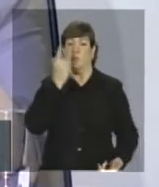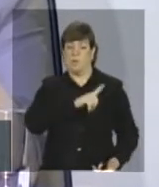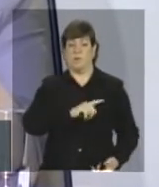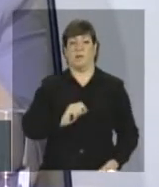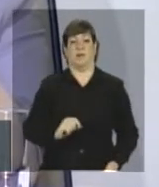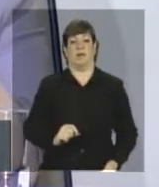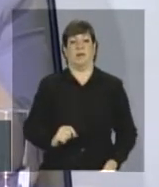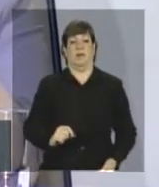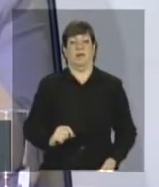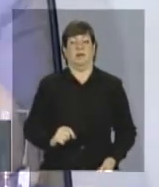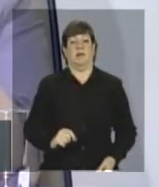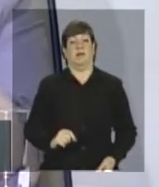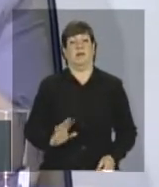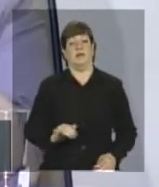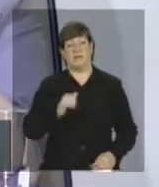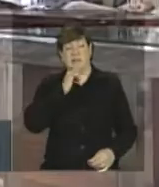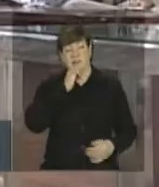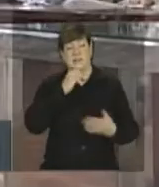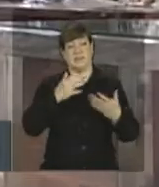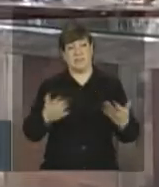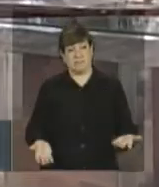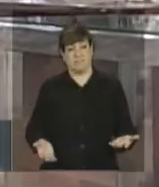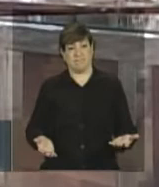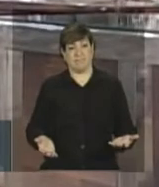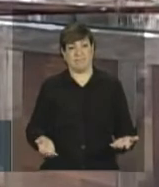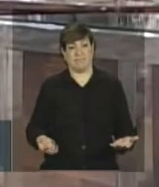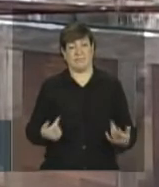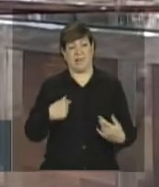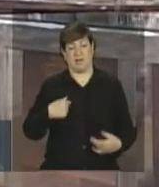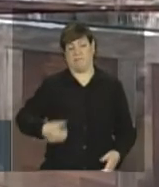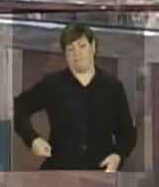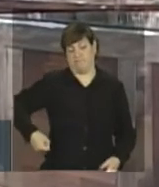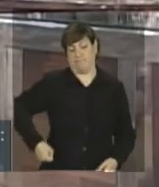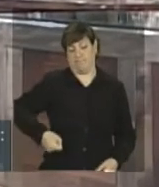e, infelizmente, carreguei o seu caixão.